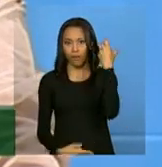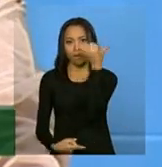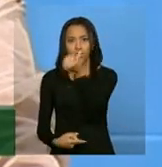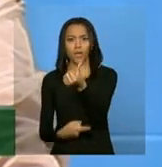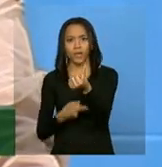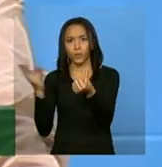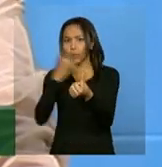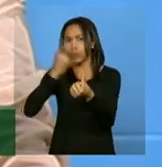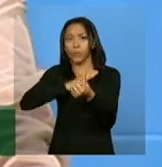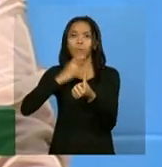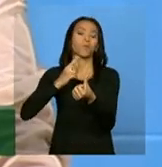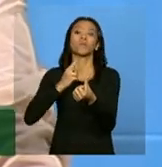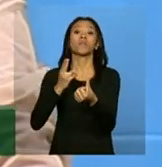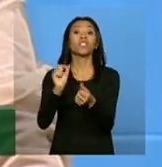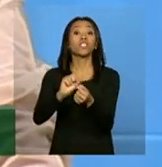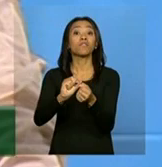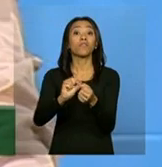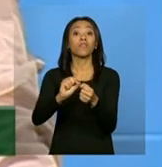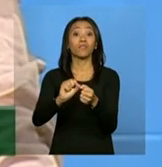contempladas nesse minuto,